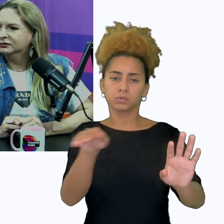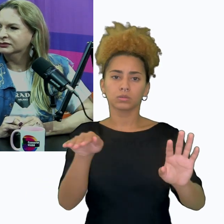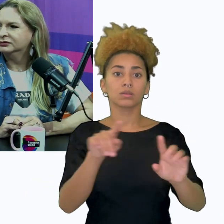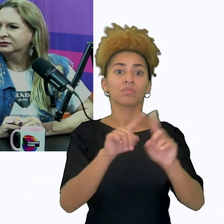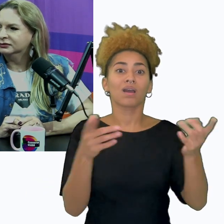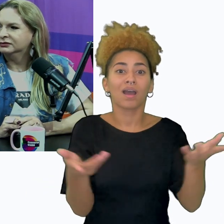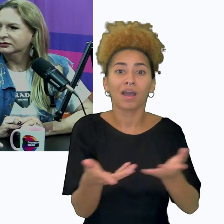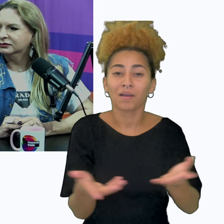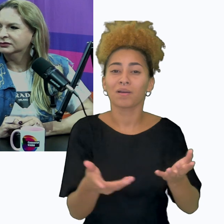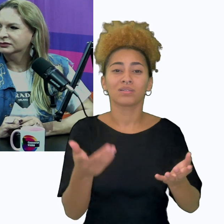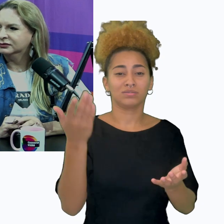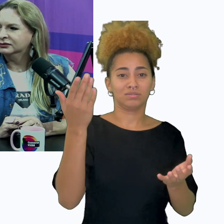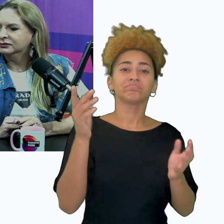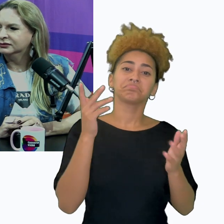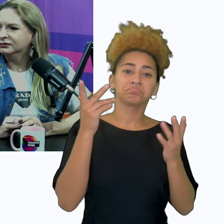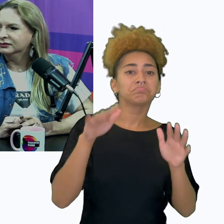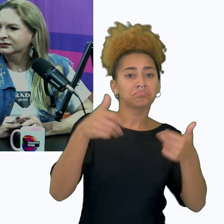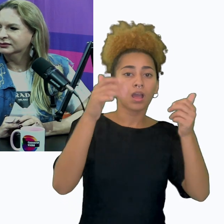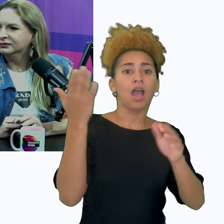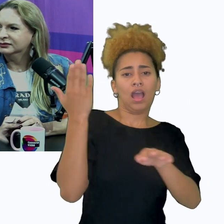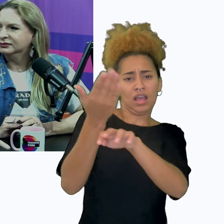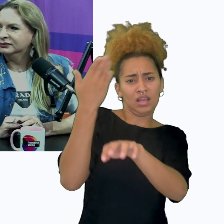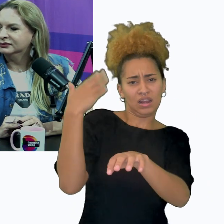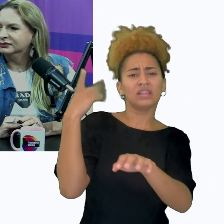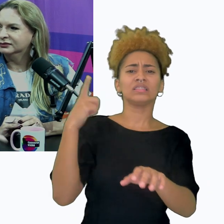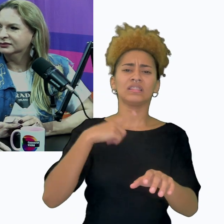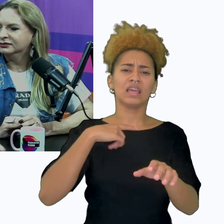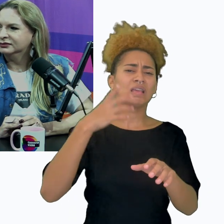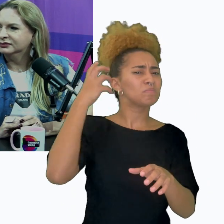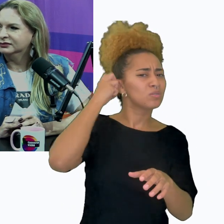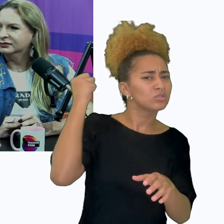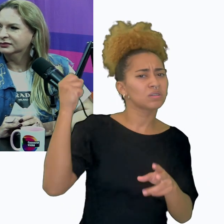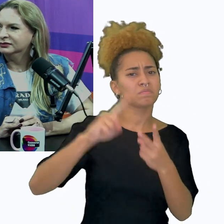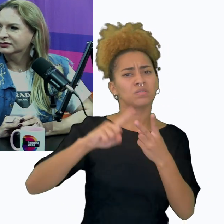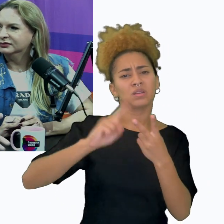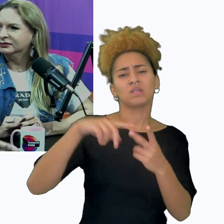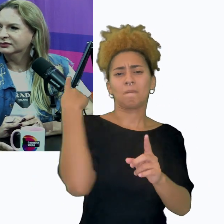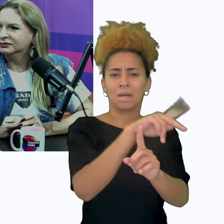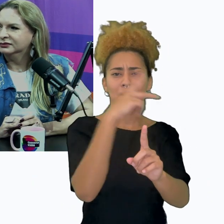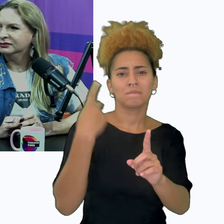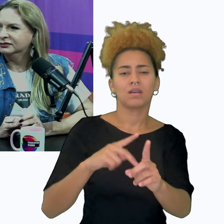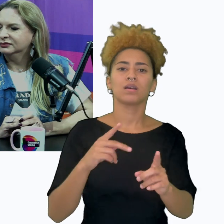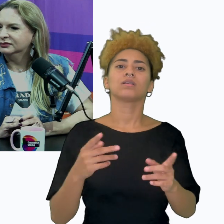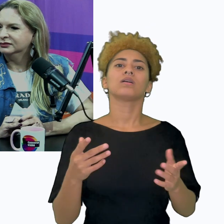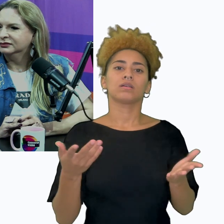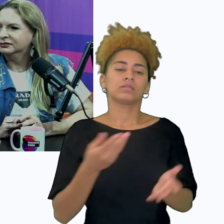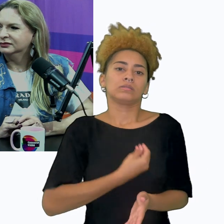não. Era porrada que a gente levava mesmo até dizer chega. Era puxão de cabelo, era palmatória, a gente apanhou demais para poder Pra hoje tá vivo e contar